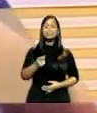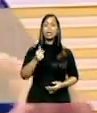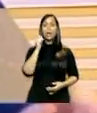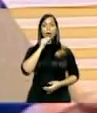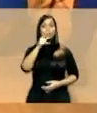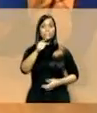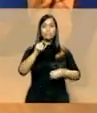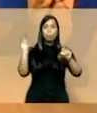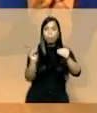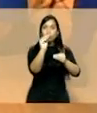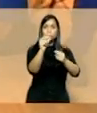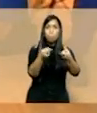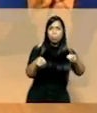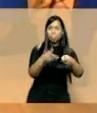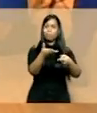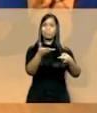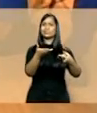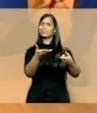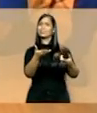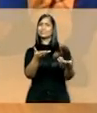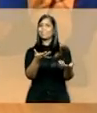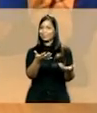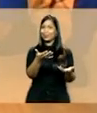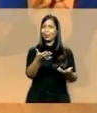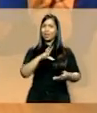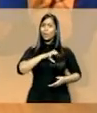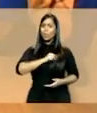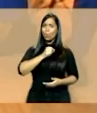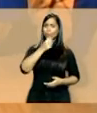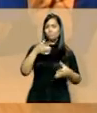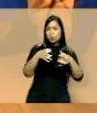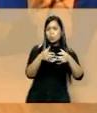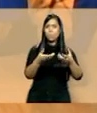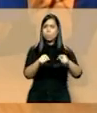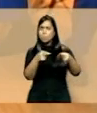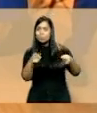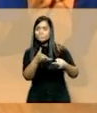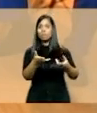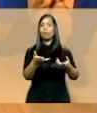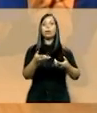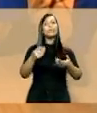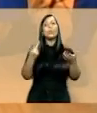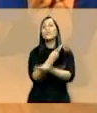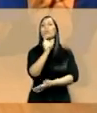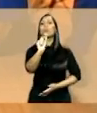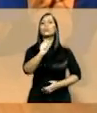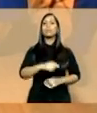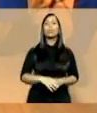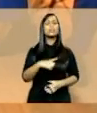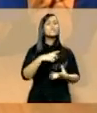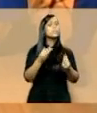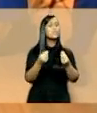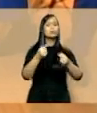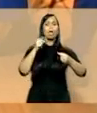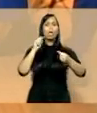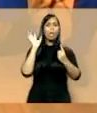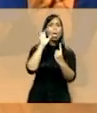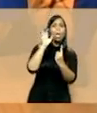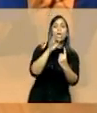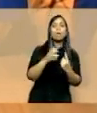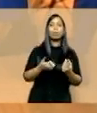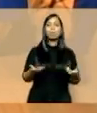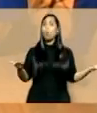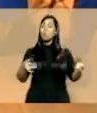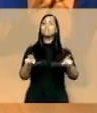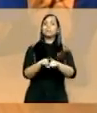menina postou um negócio de uma música que ela gosta de um grupo X ou de um grupo Y e recebeu um monte de crítica, né? Hoje